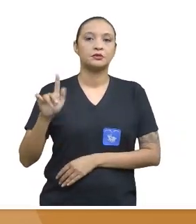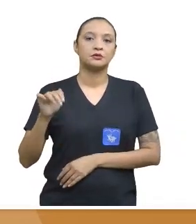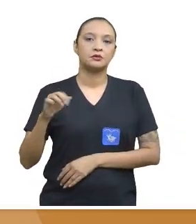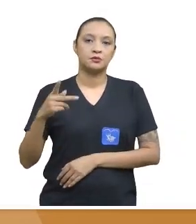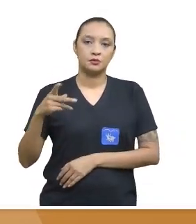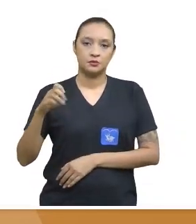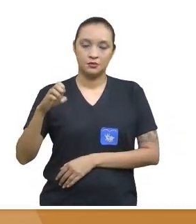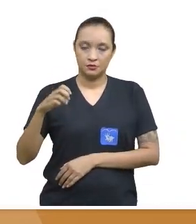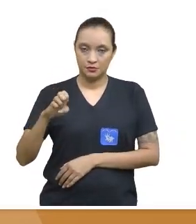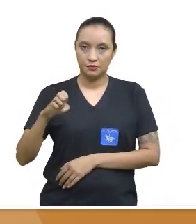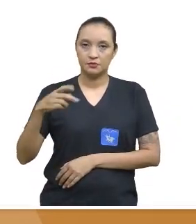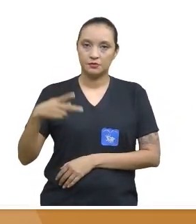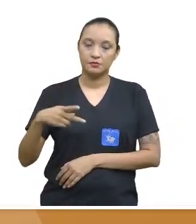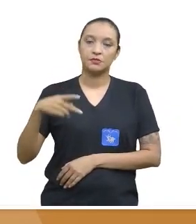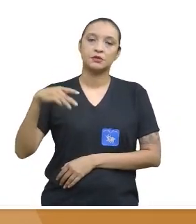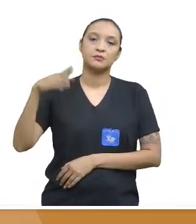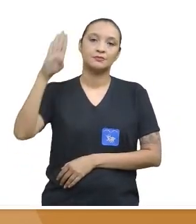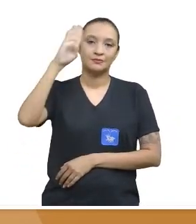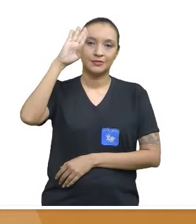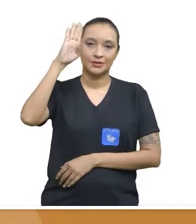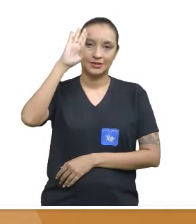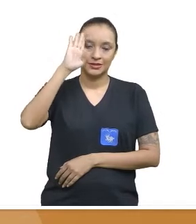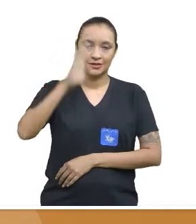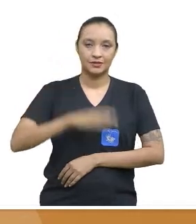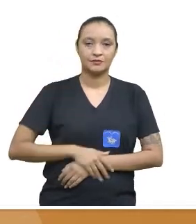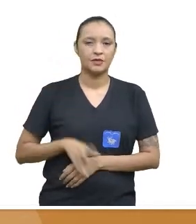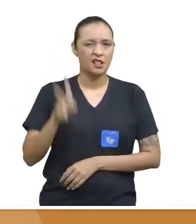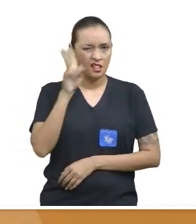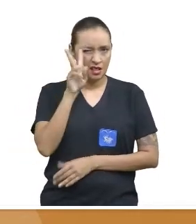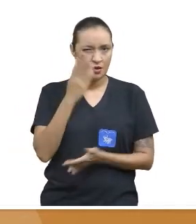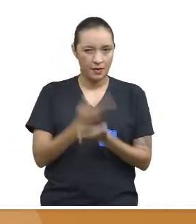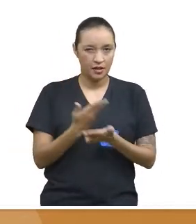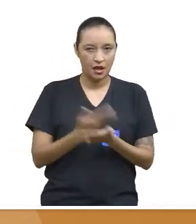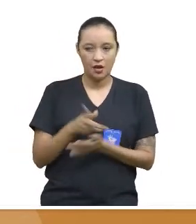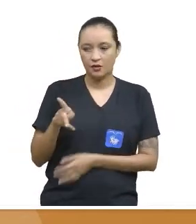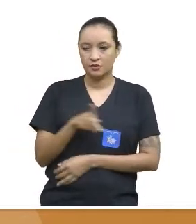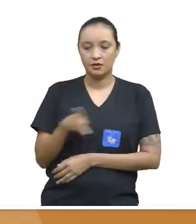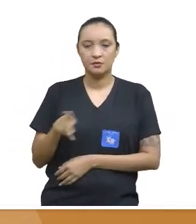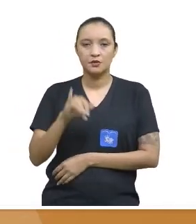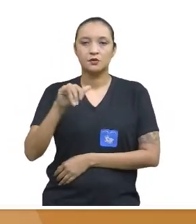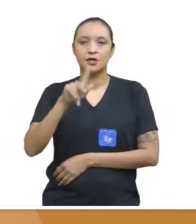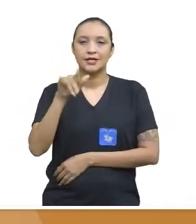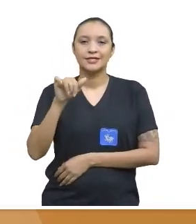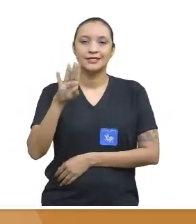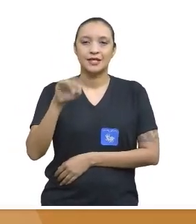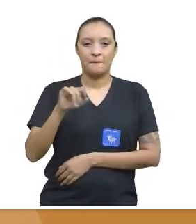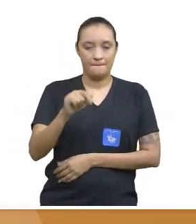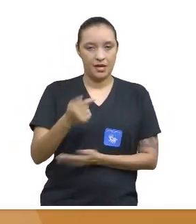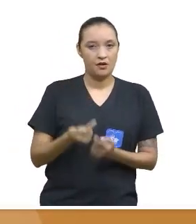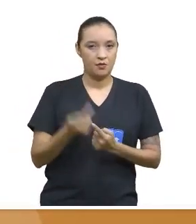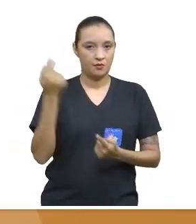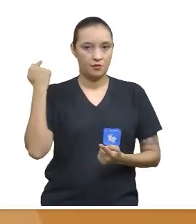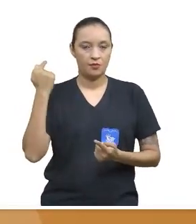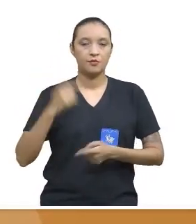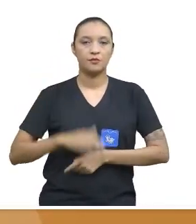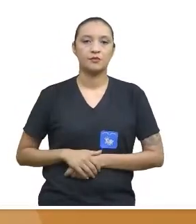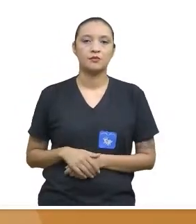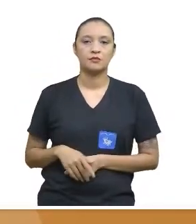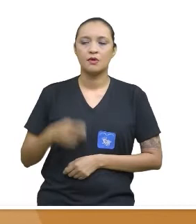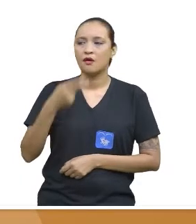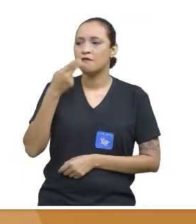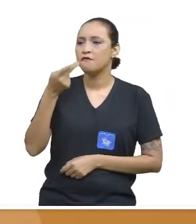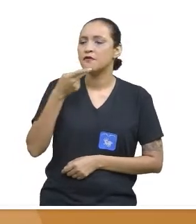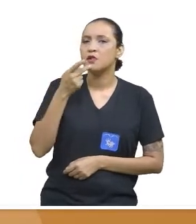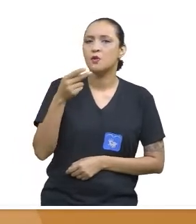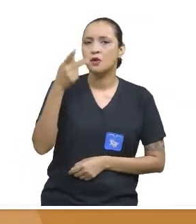militar. Lembram da aula de ontem da professora Isabel, lá no final, que ela citou aquelas pessoas que foram para a